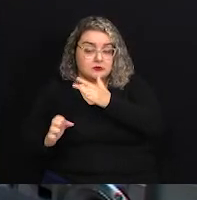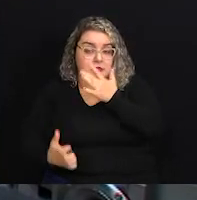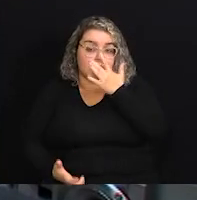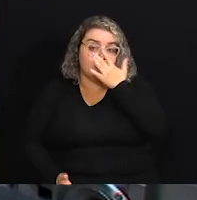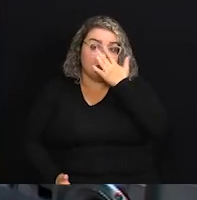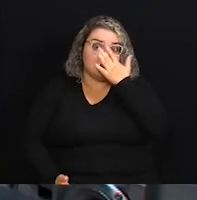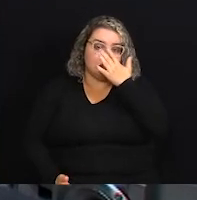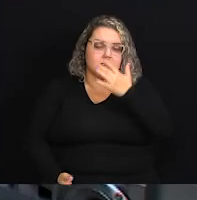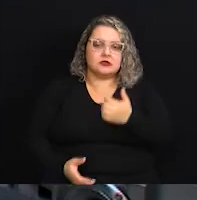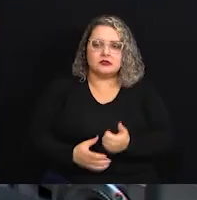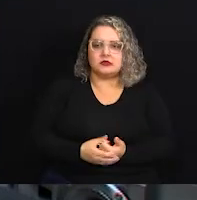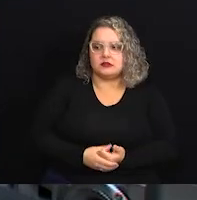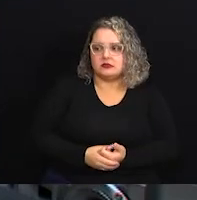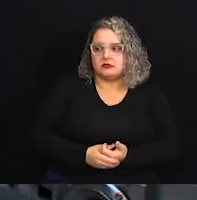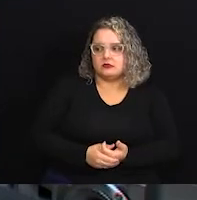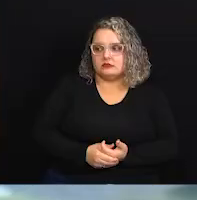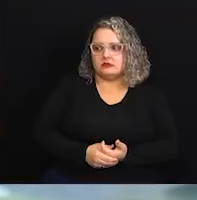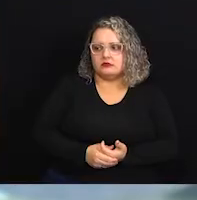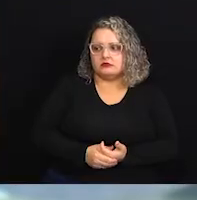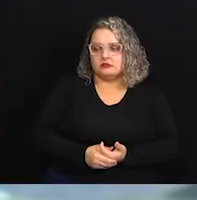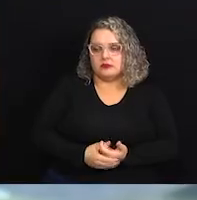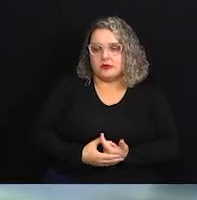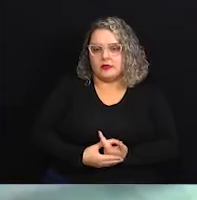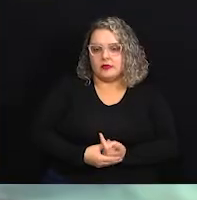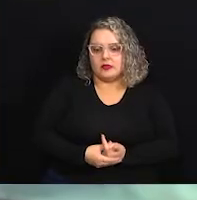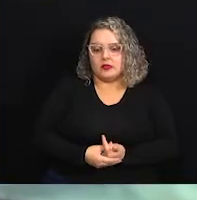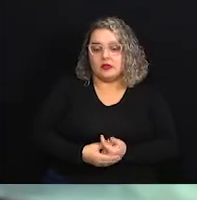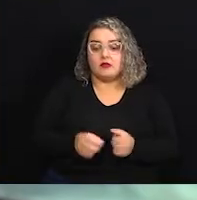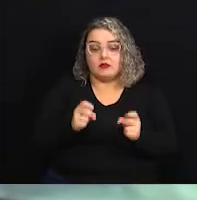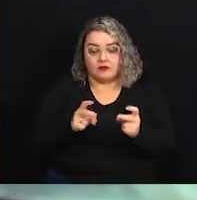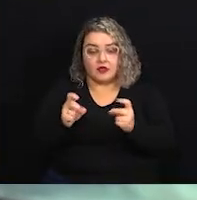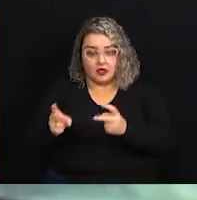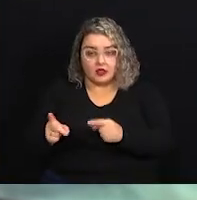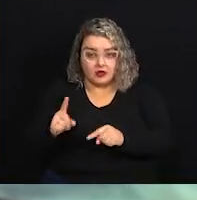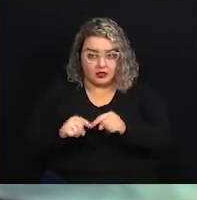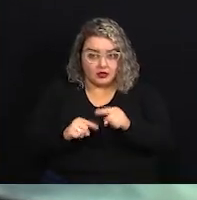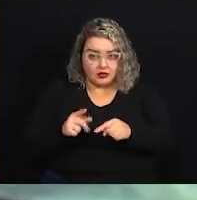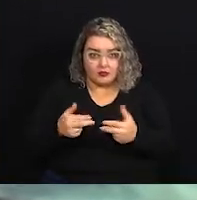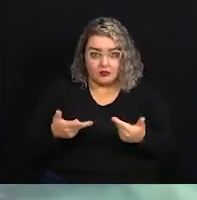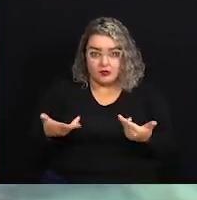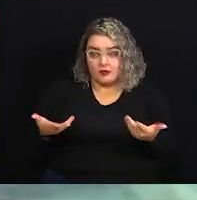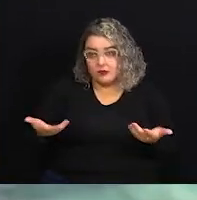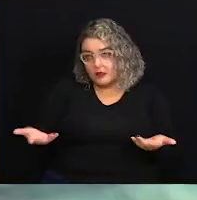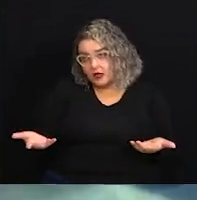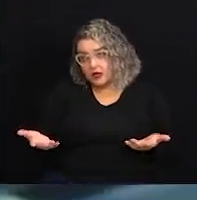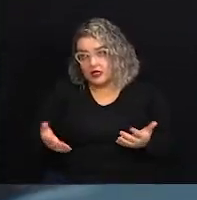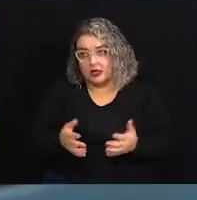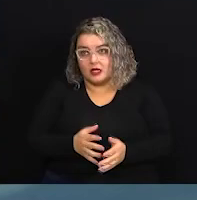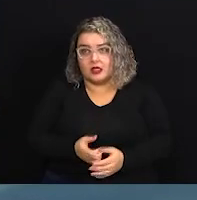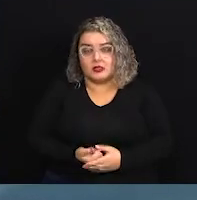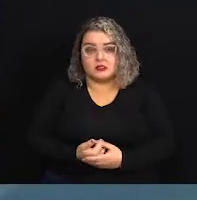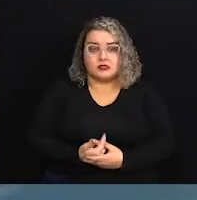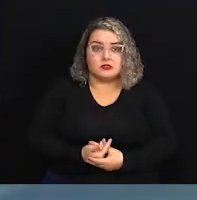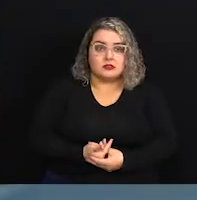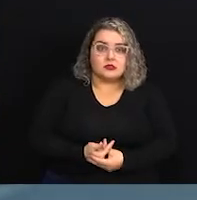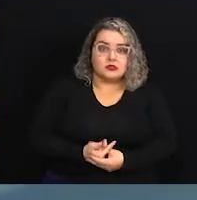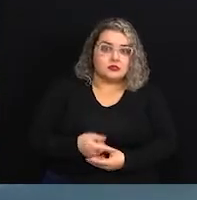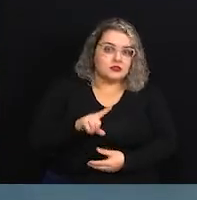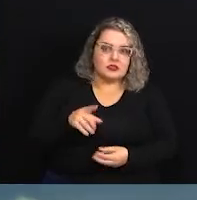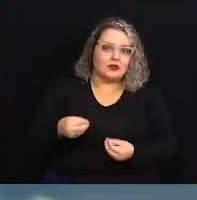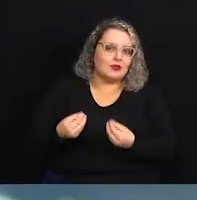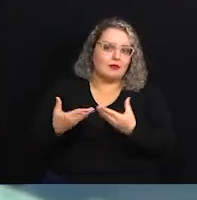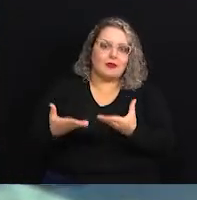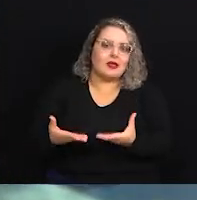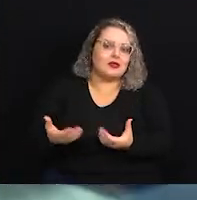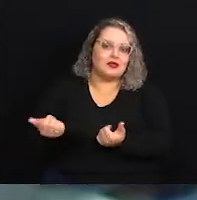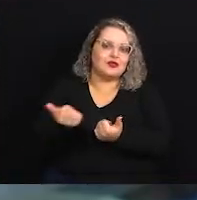empresas, elas vendem o produto, mas elas não disponibilizam peça